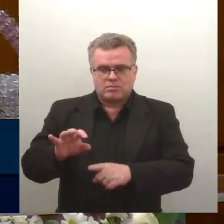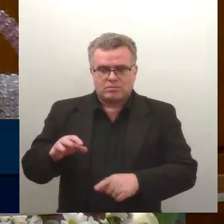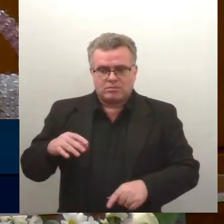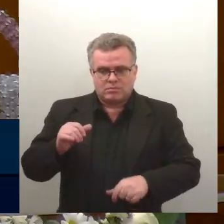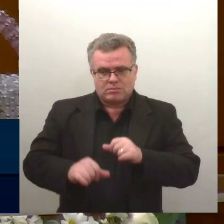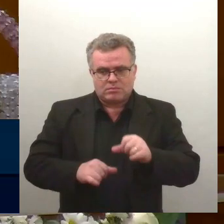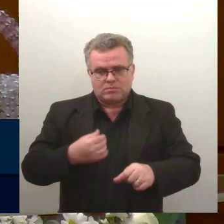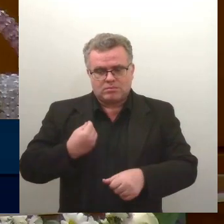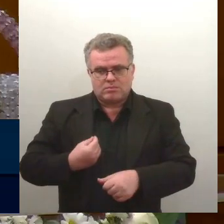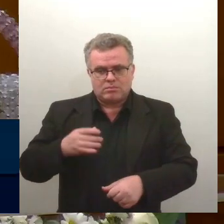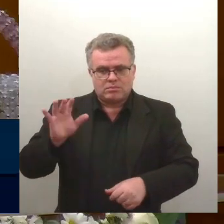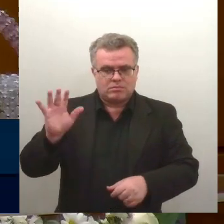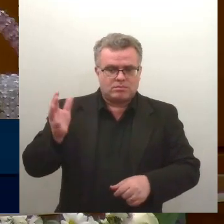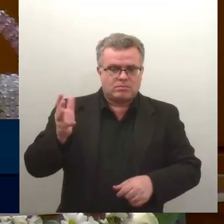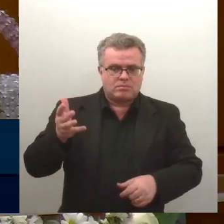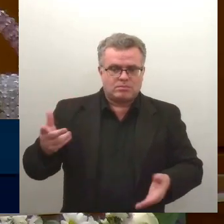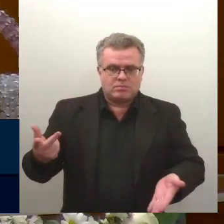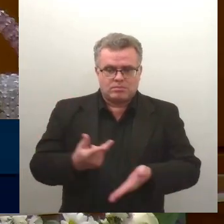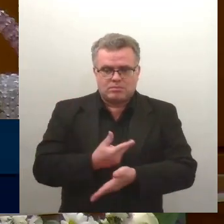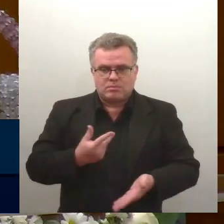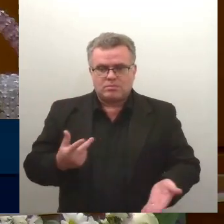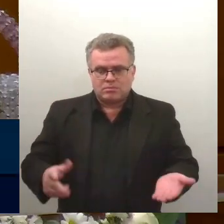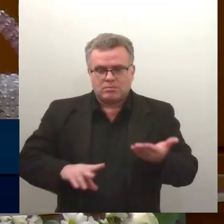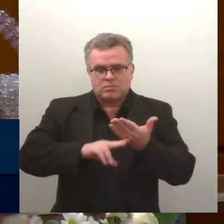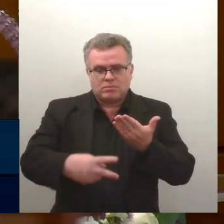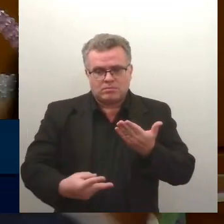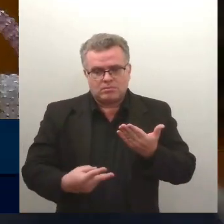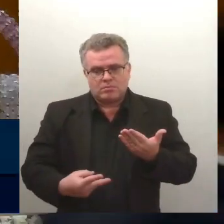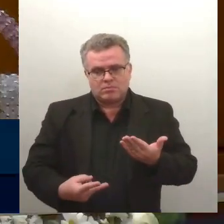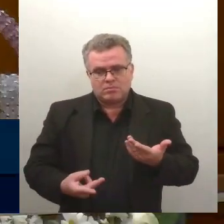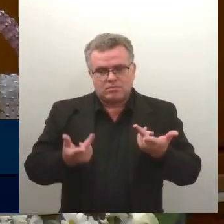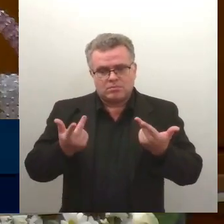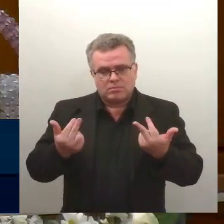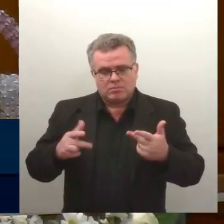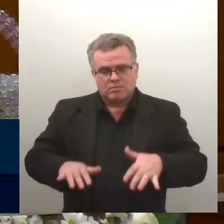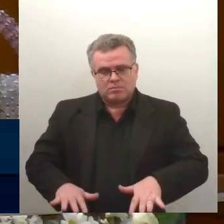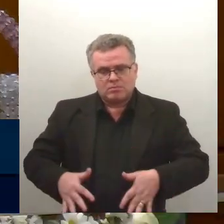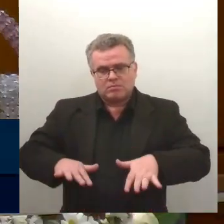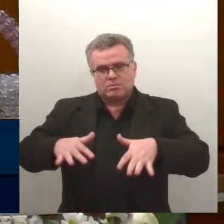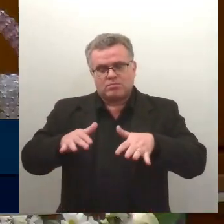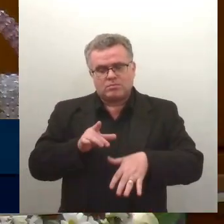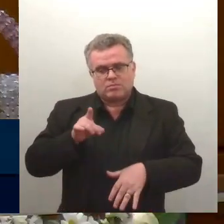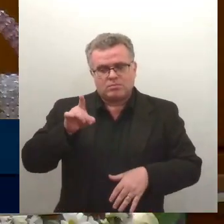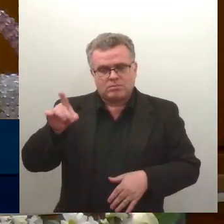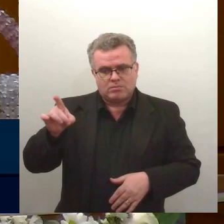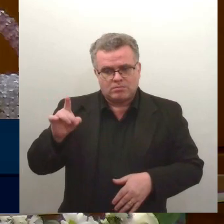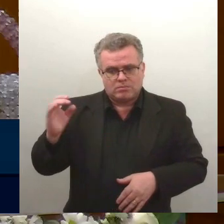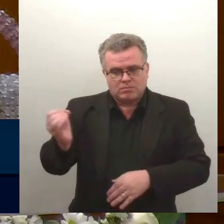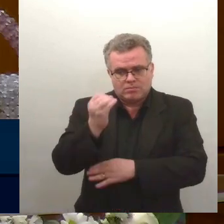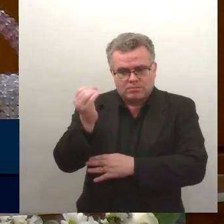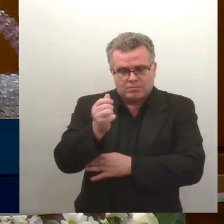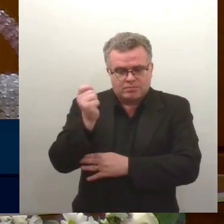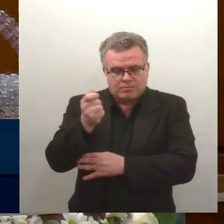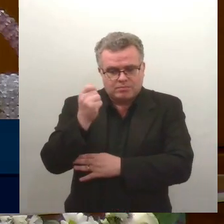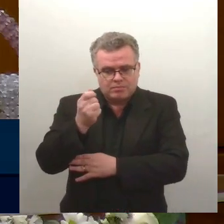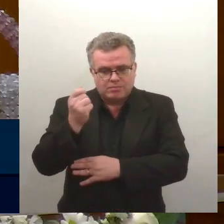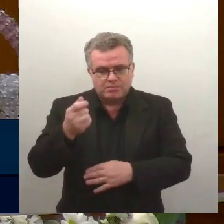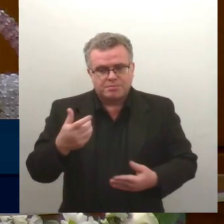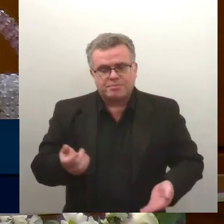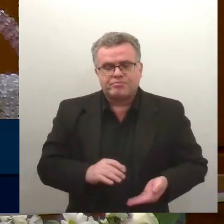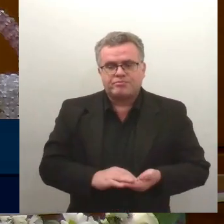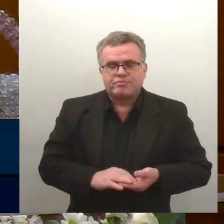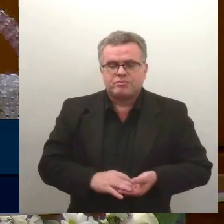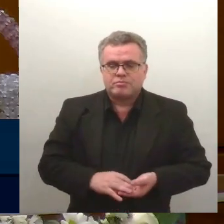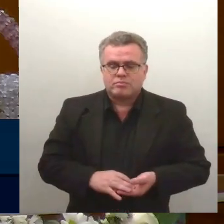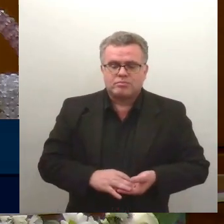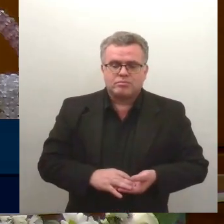gerando tragédias, como aconteceu, né, lá no Rio Grande do Sul. Esta comenda pesa na